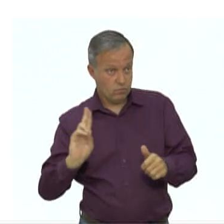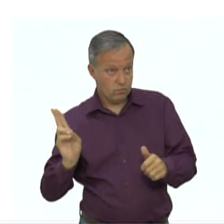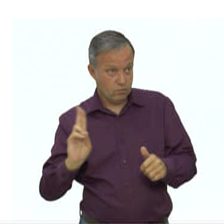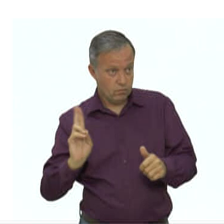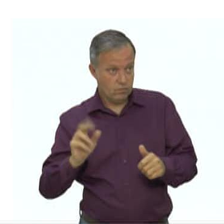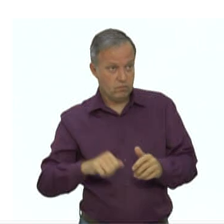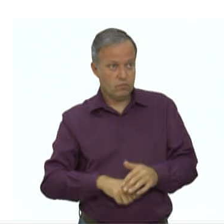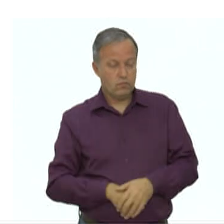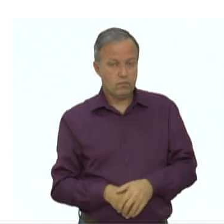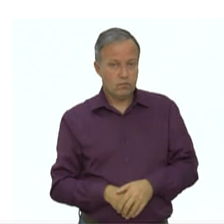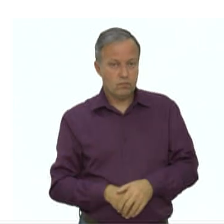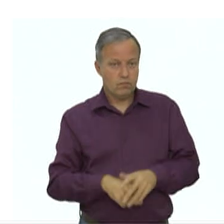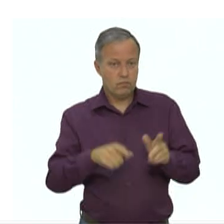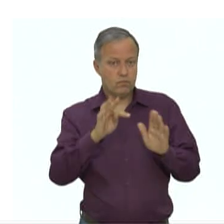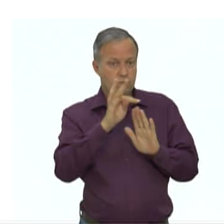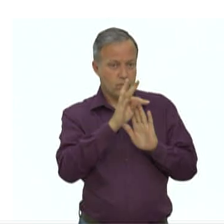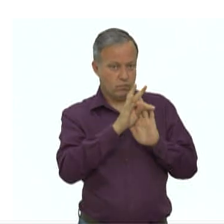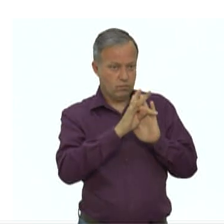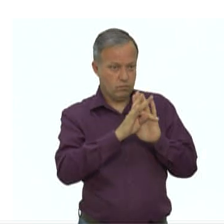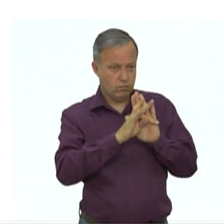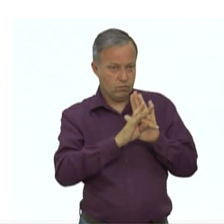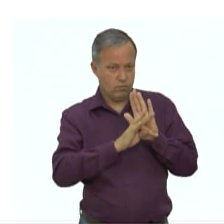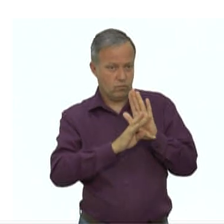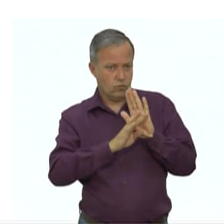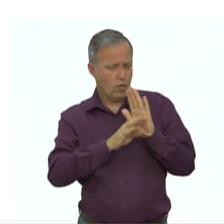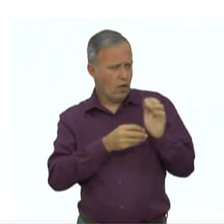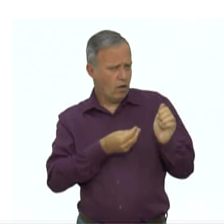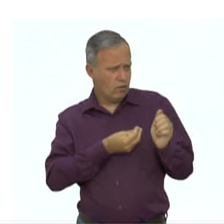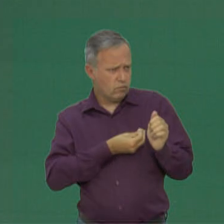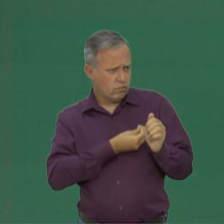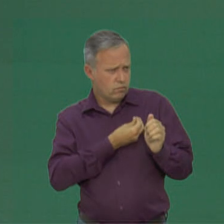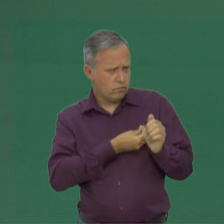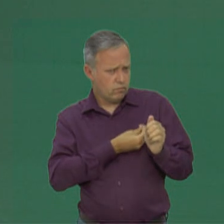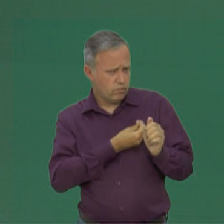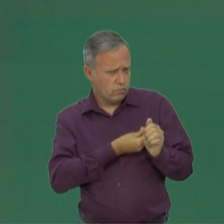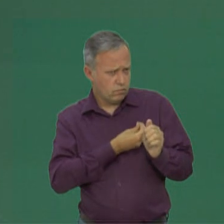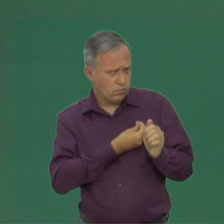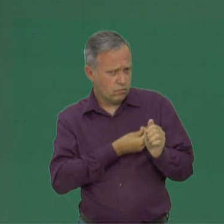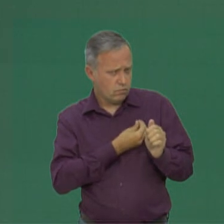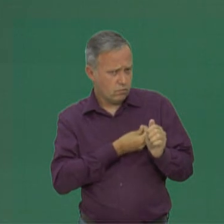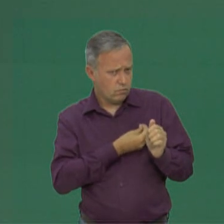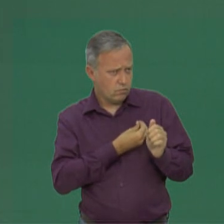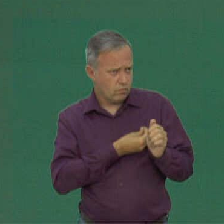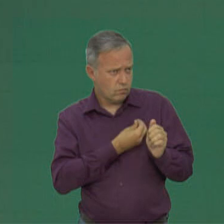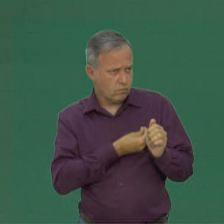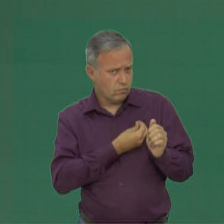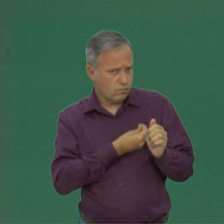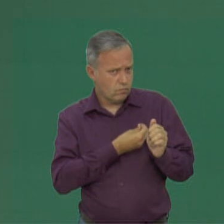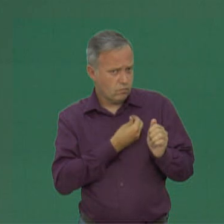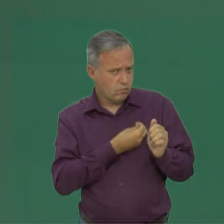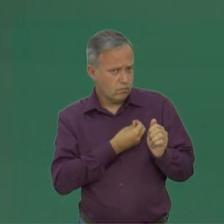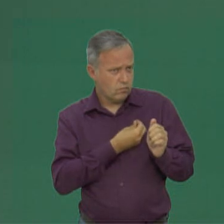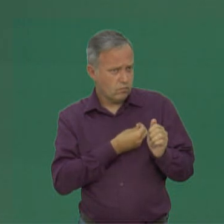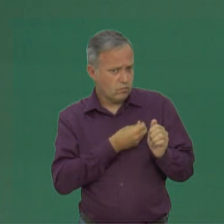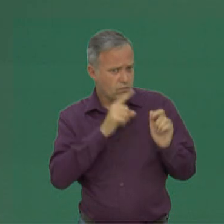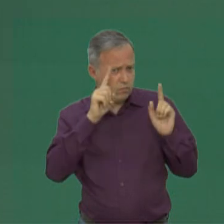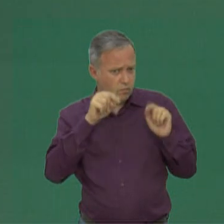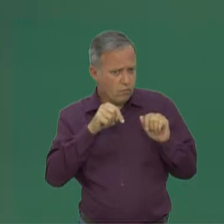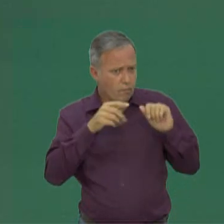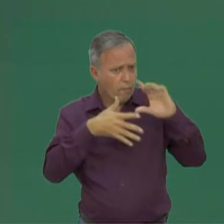la realidad latino-americana. Então ele gostava muito de trabalhar com essa temática,